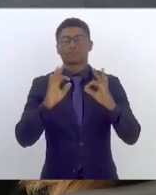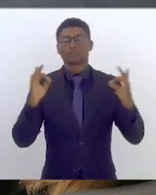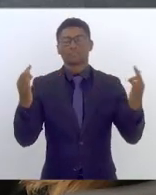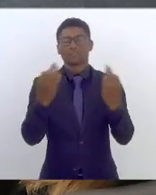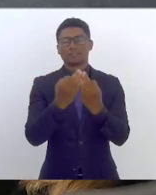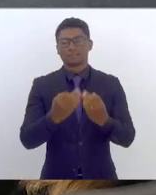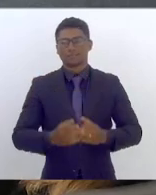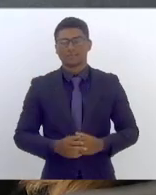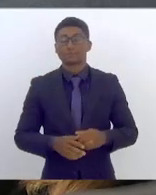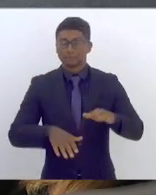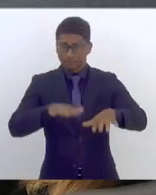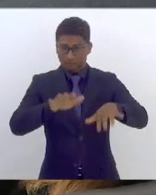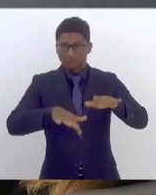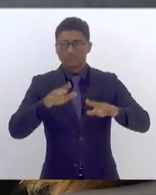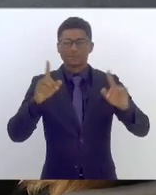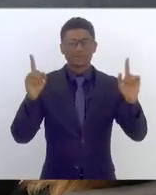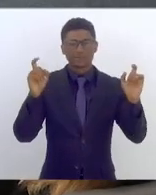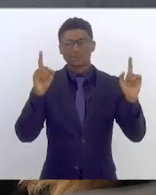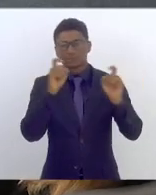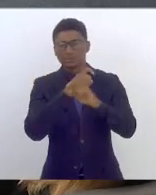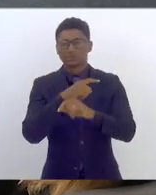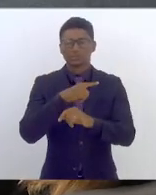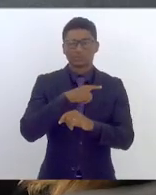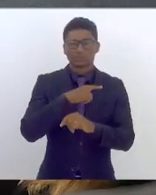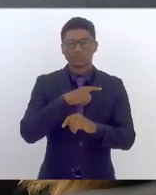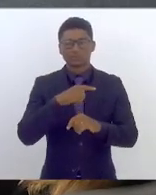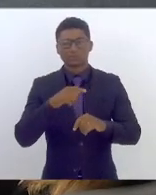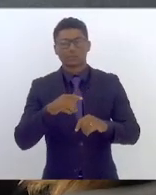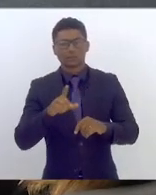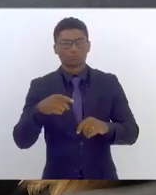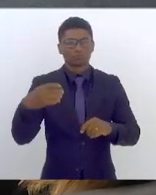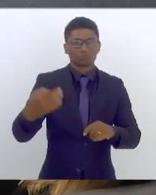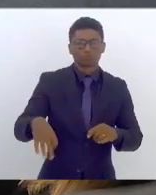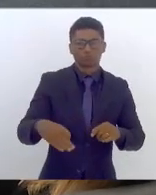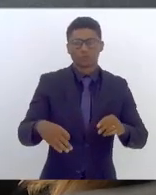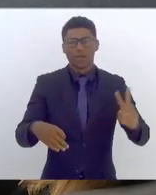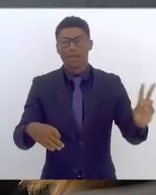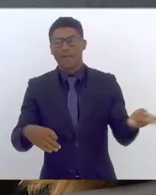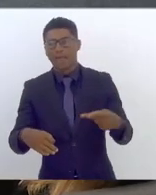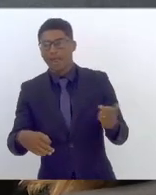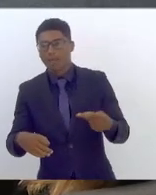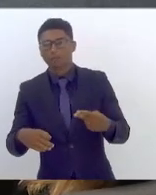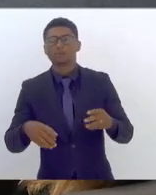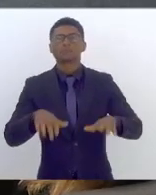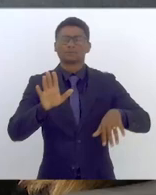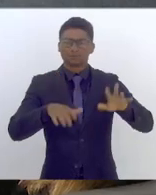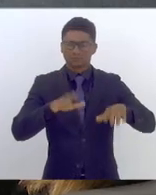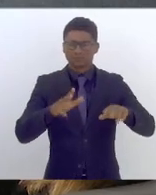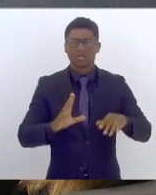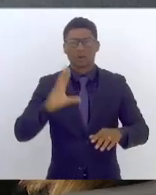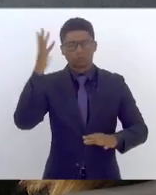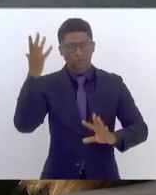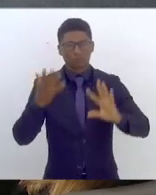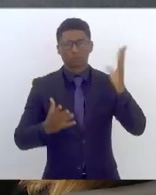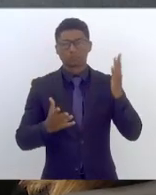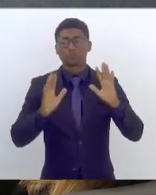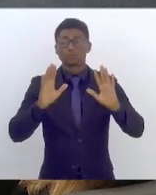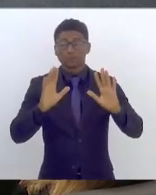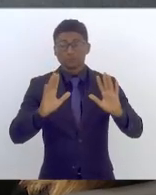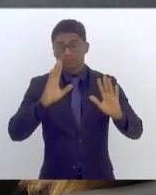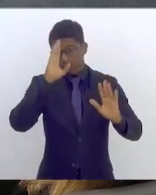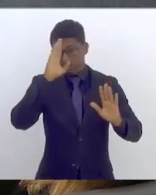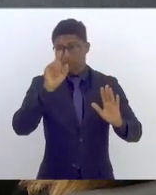muitas vezes com dificuldades com acertos Com erros mas no fundo estamos todos juntos